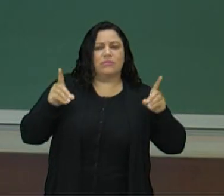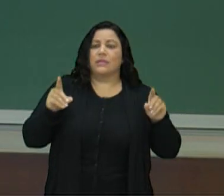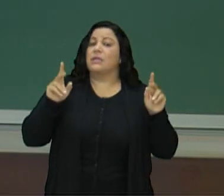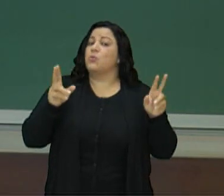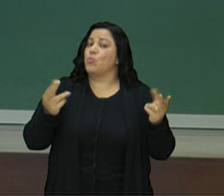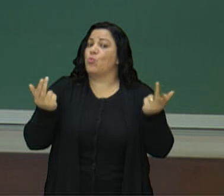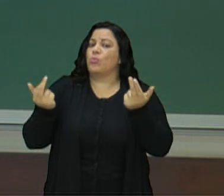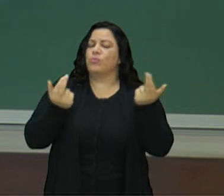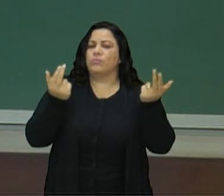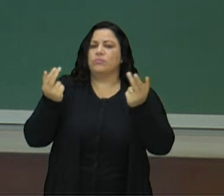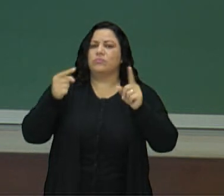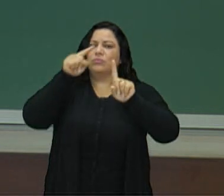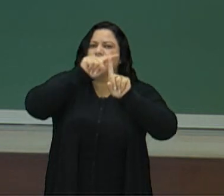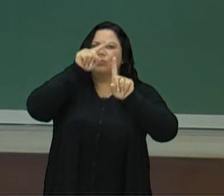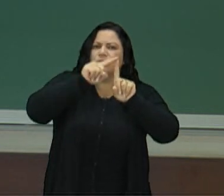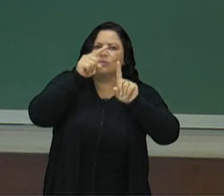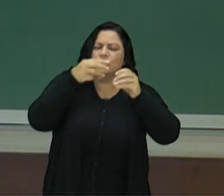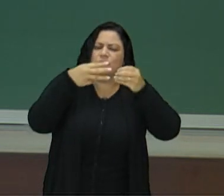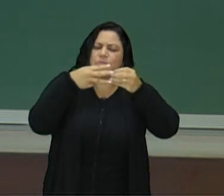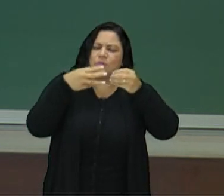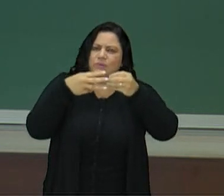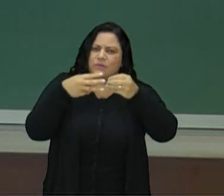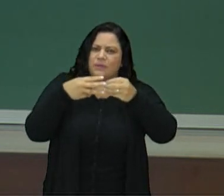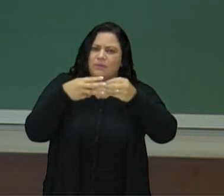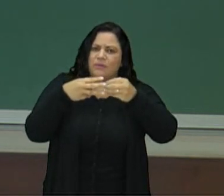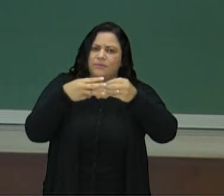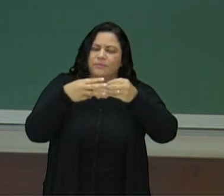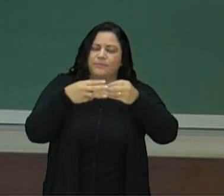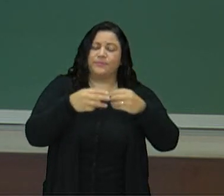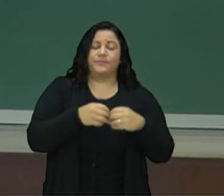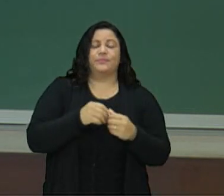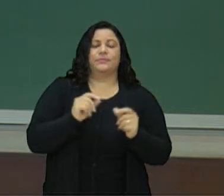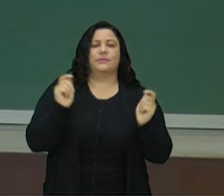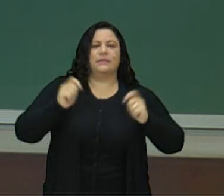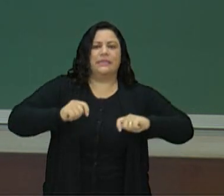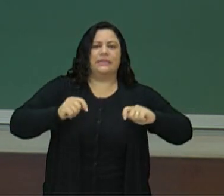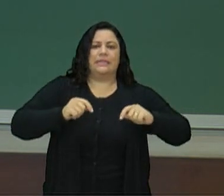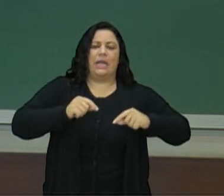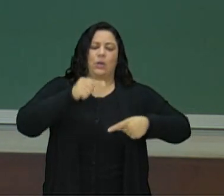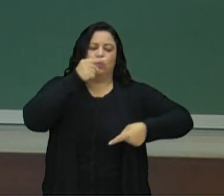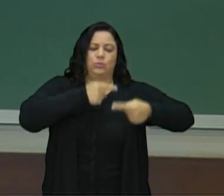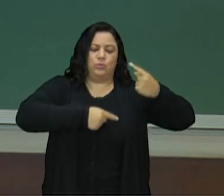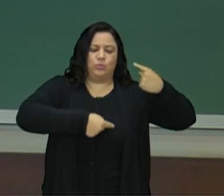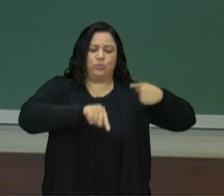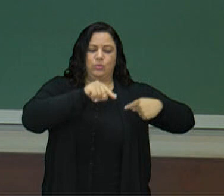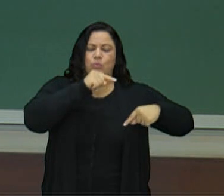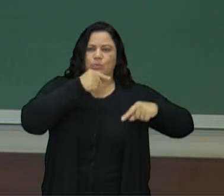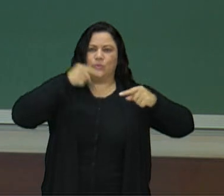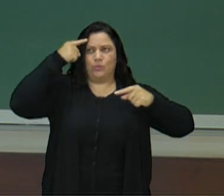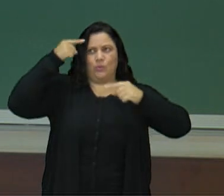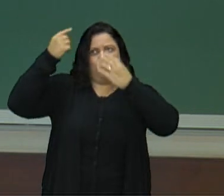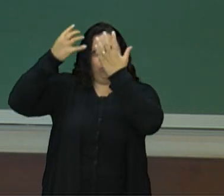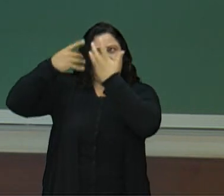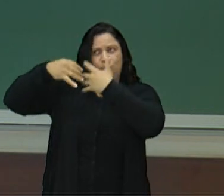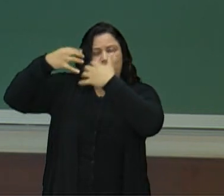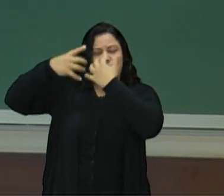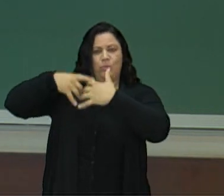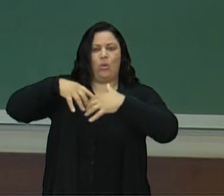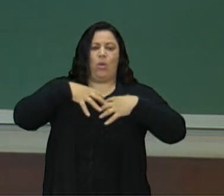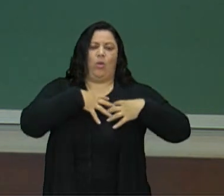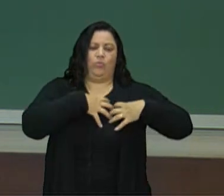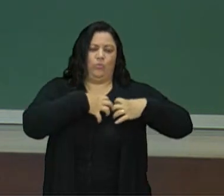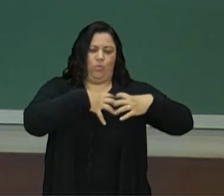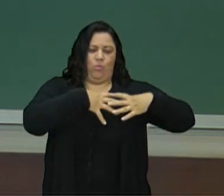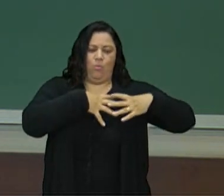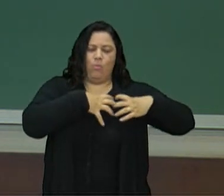é capaz de fazer isso. Células musculares e células nervosas não são capazes. Segundo, ela tem que ter um